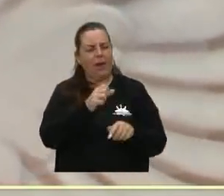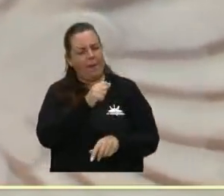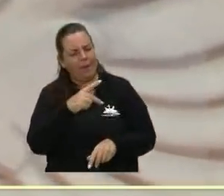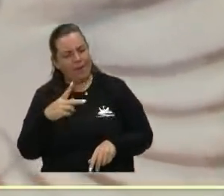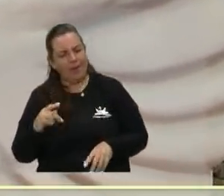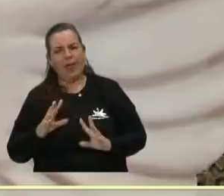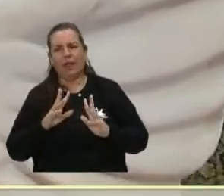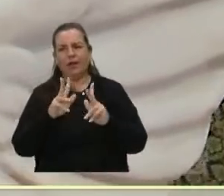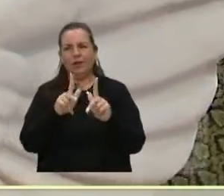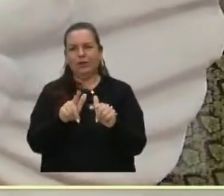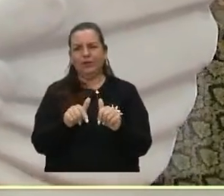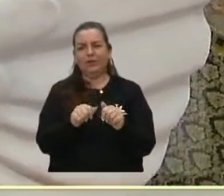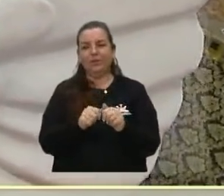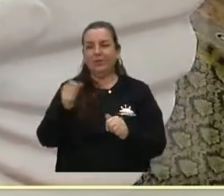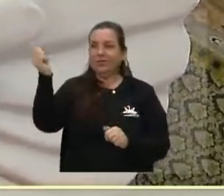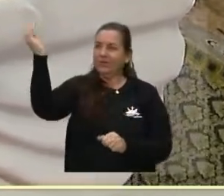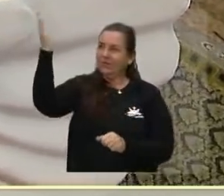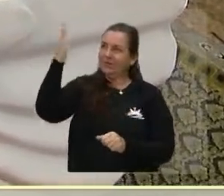aplicativos